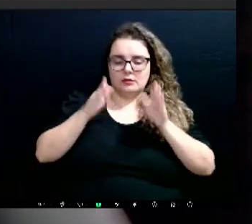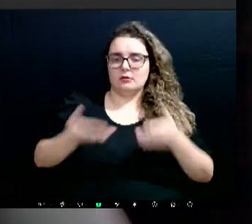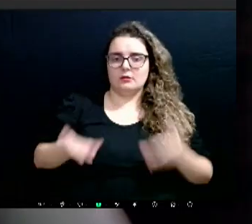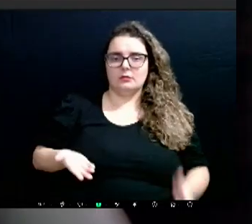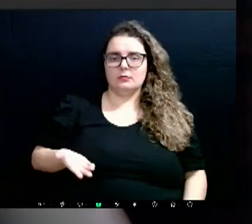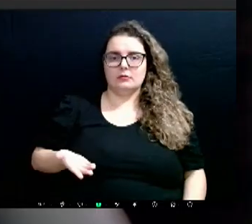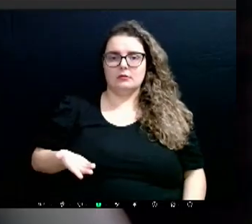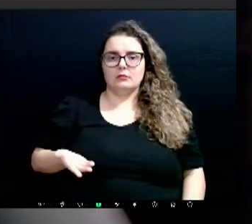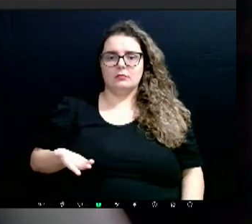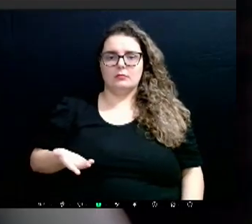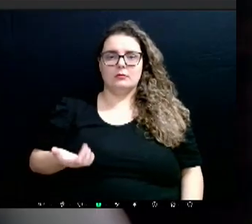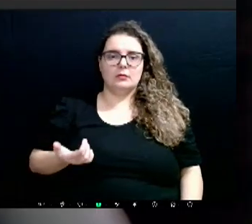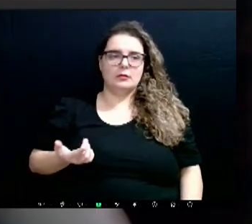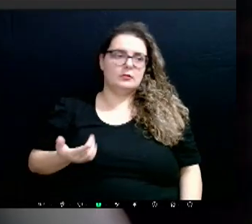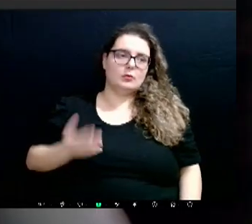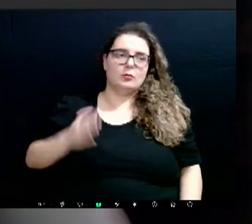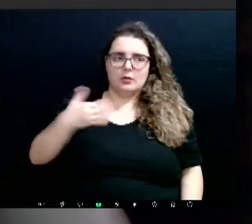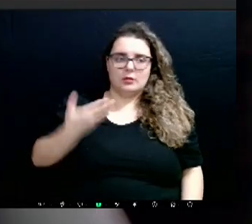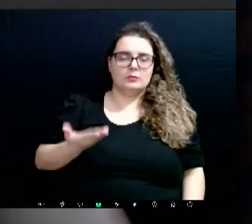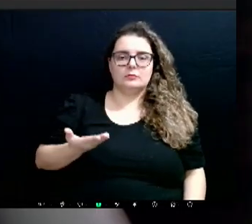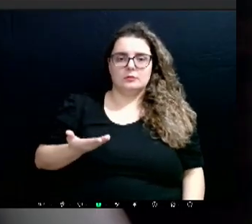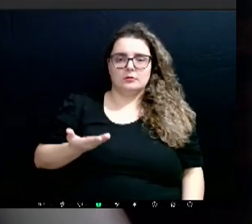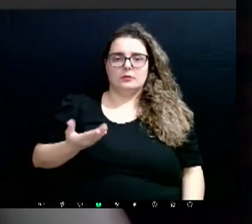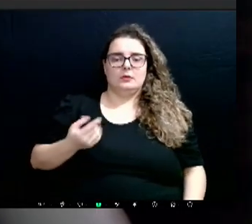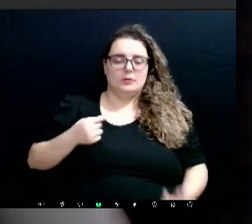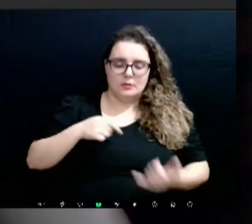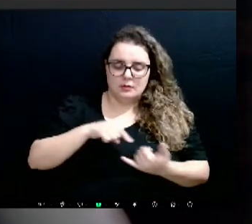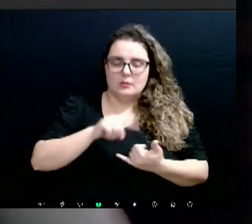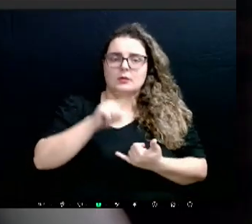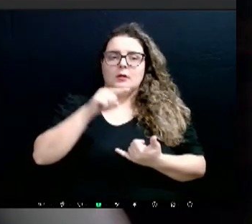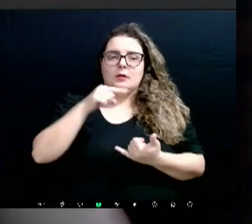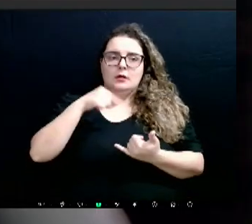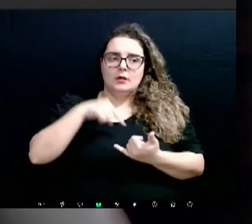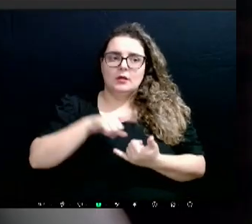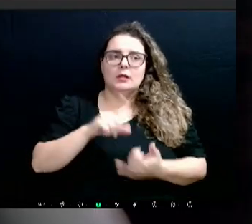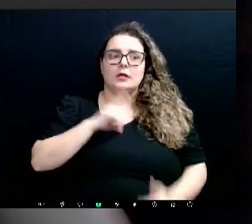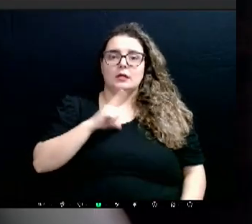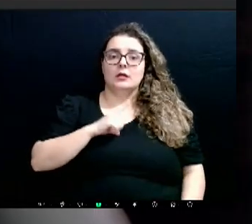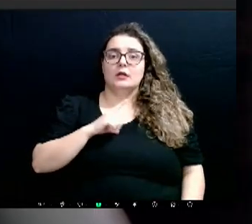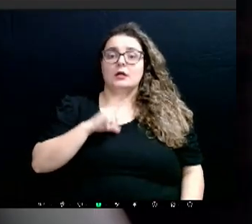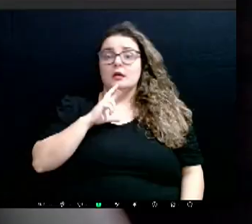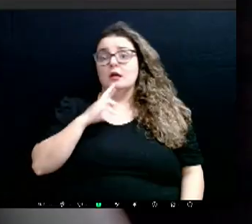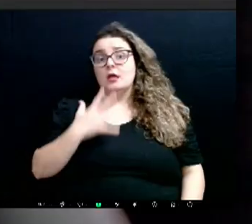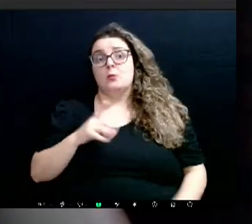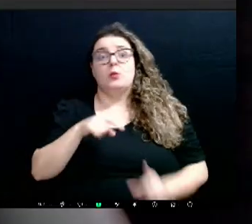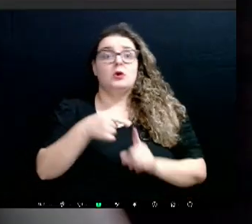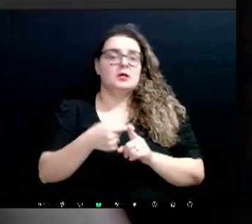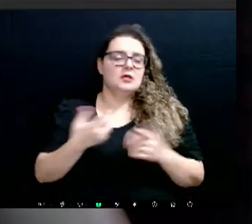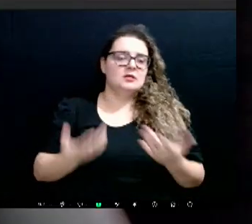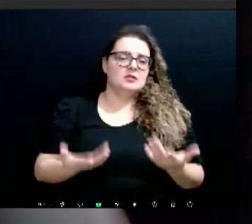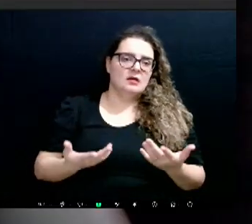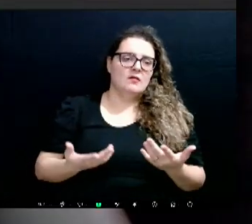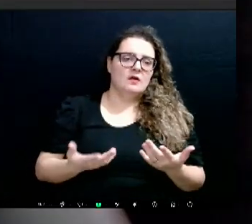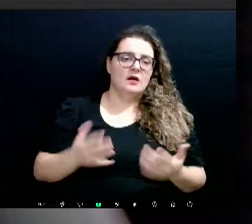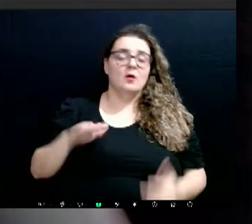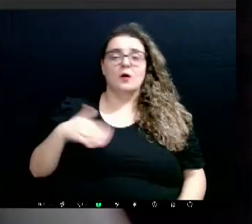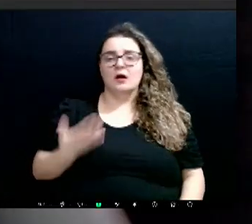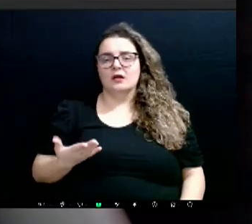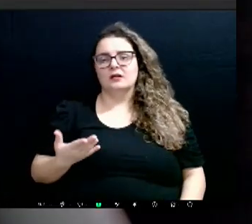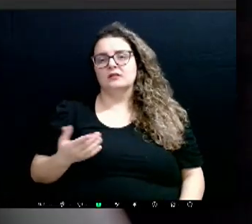Logo que você vai vendo, você vai tendo já retornos positivos ao estar jogando, ao